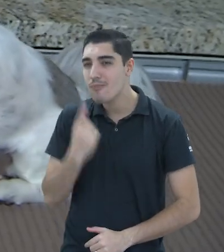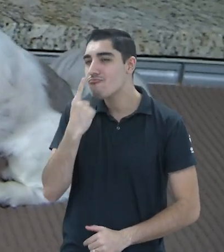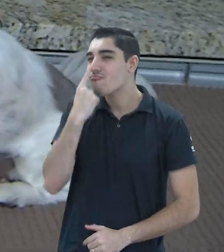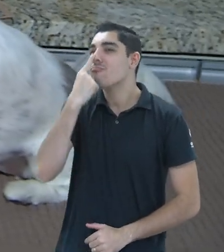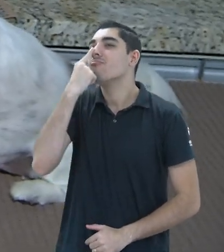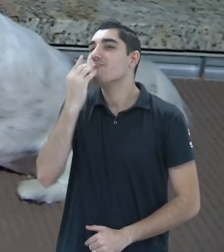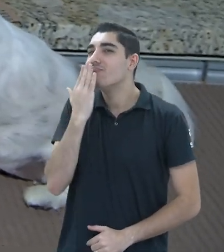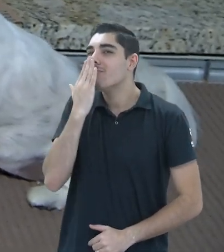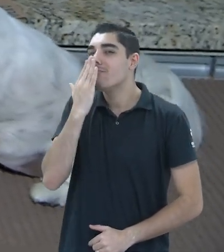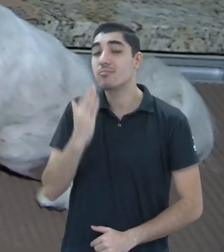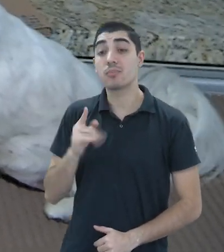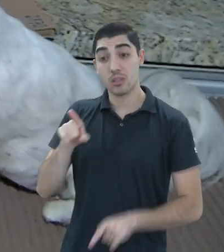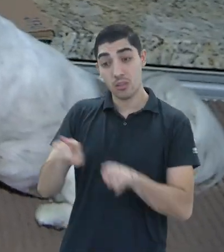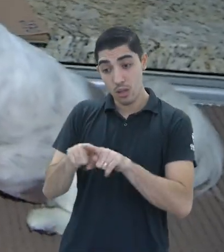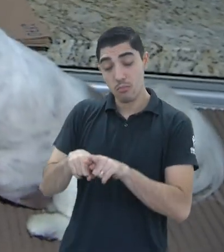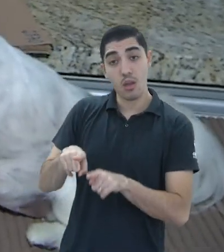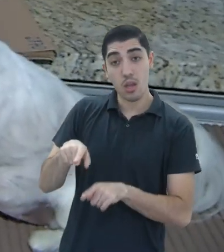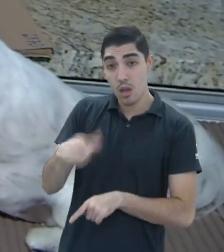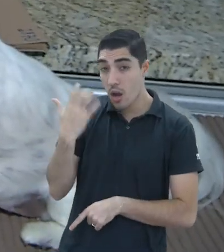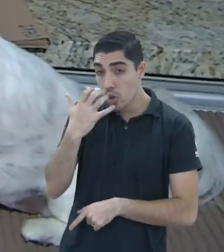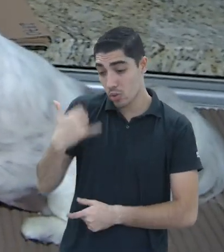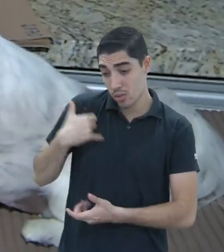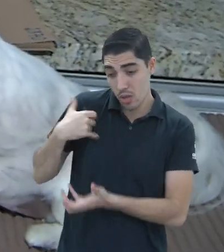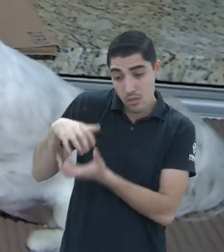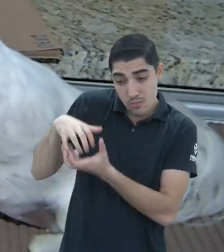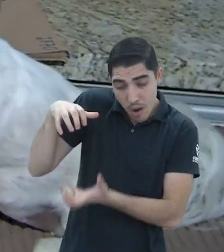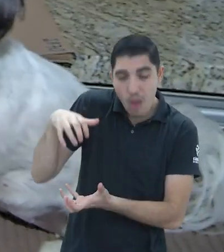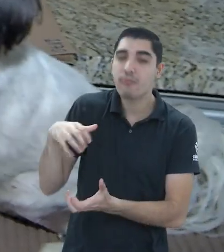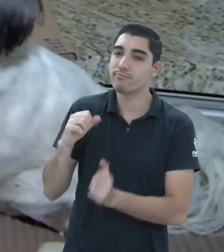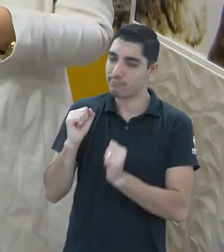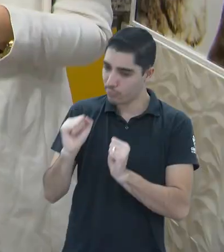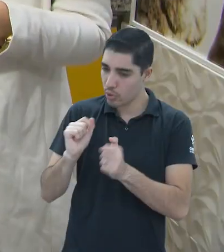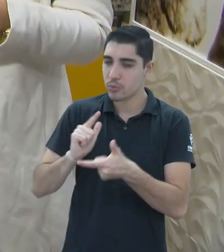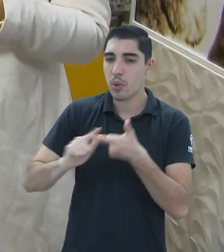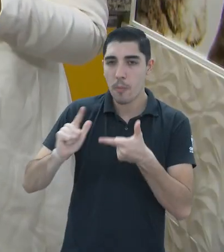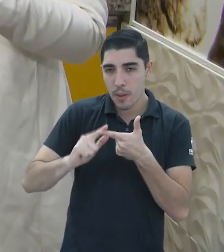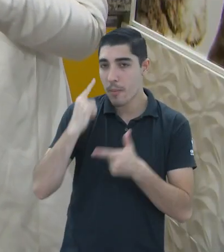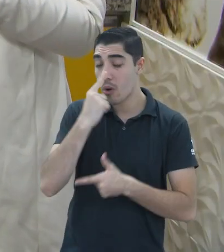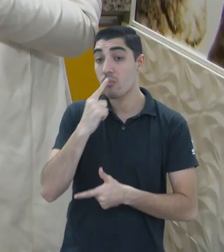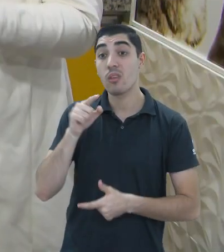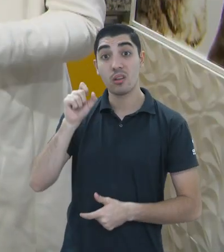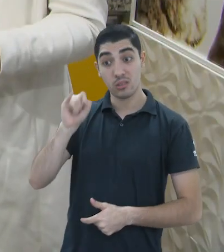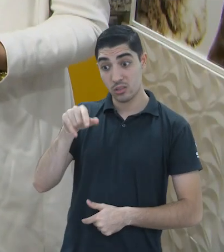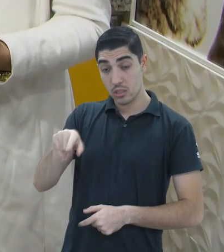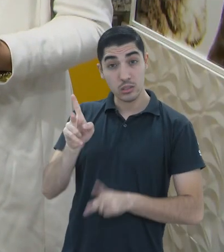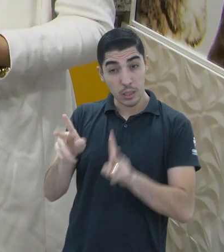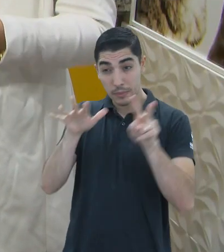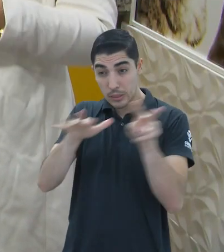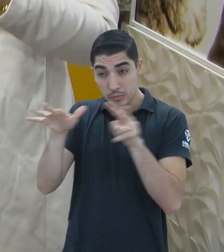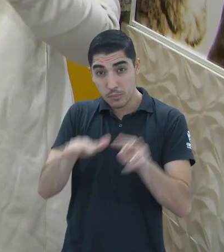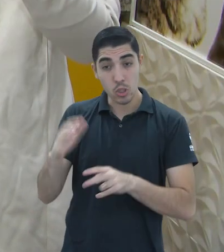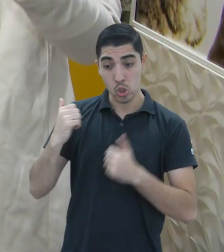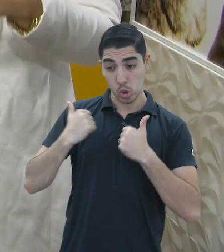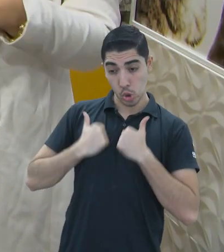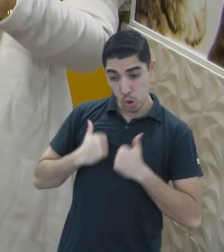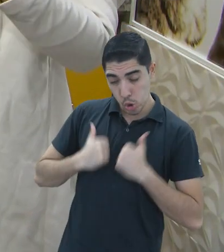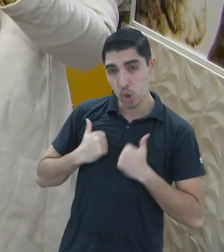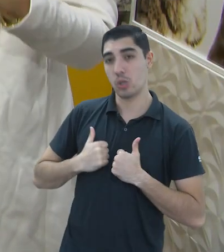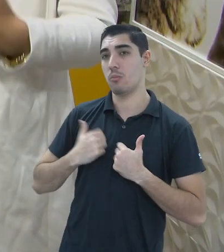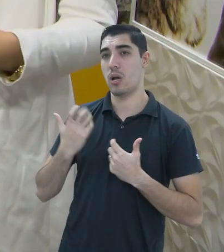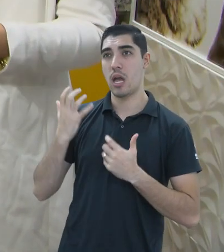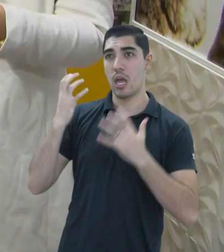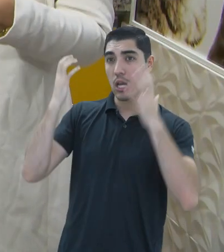nossos achatadinhos. Sim. Os idosos acabam tendo às vezes bastante problemas. Pacientes que tomam banho toda semana,